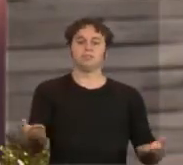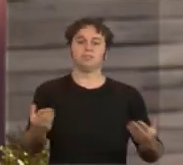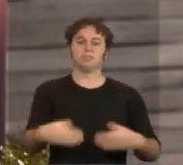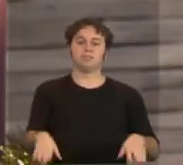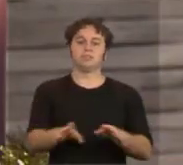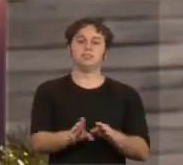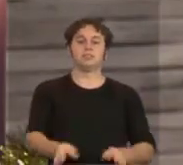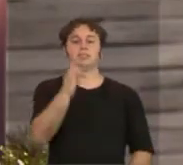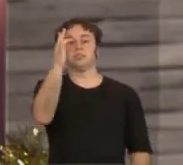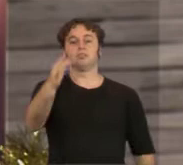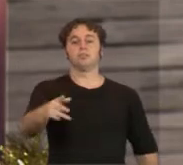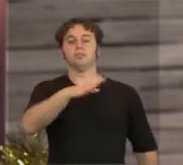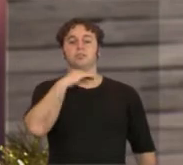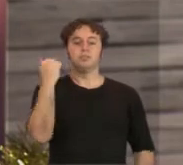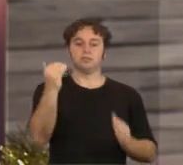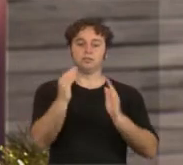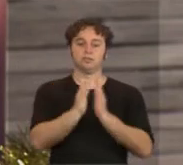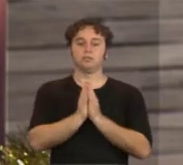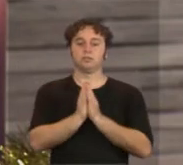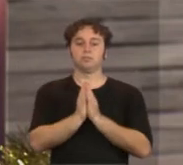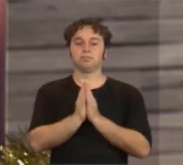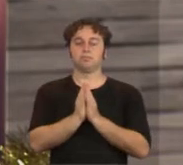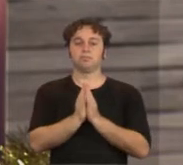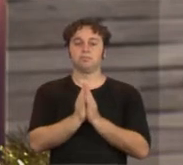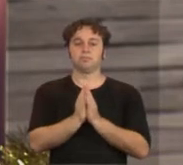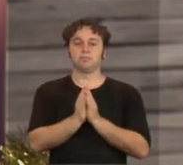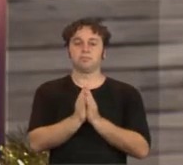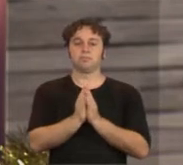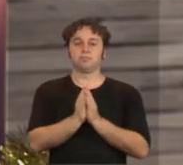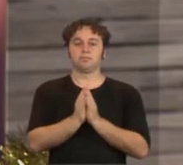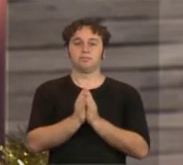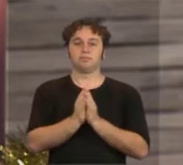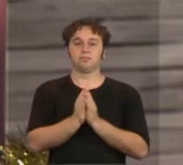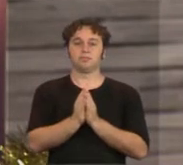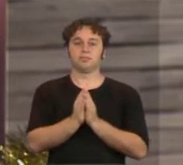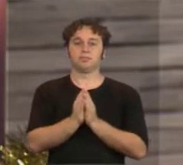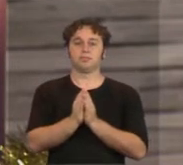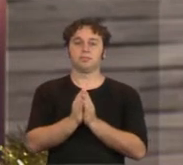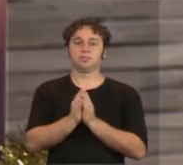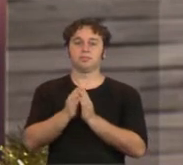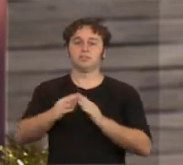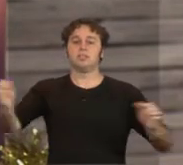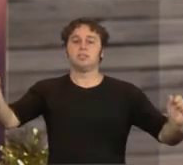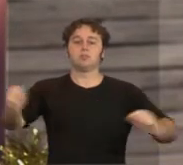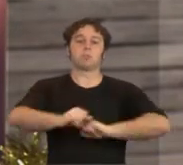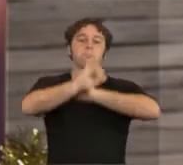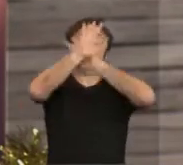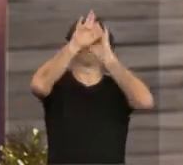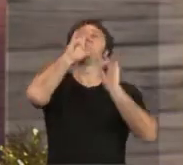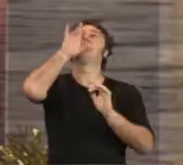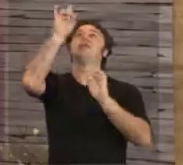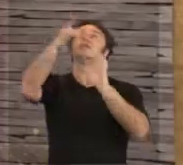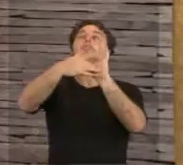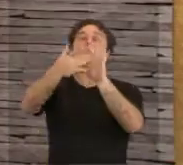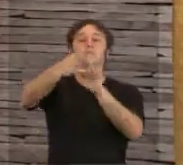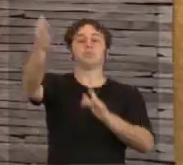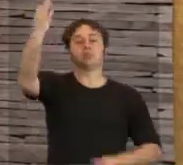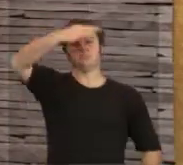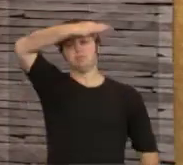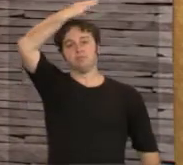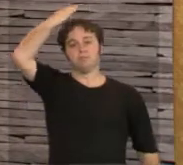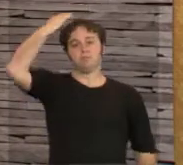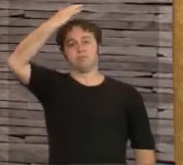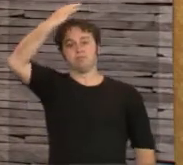rogai por nós, pecadores, agora e na hora de nossa morte. Amém. Glória ao Pai, e ao Filho e ao